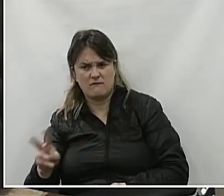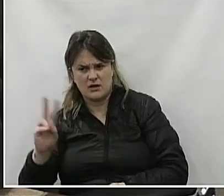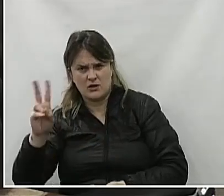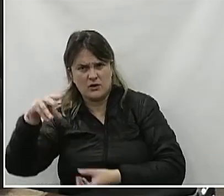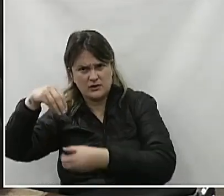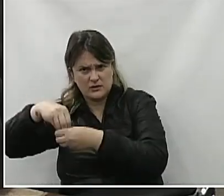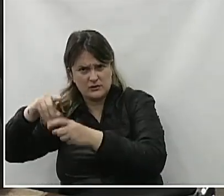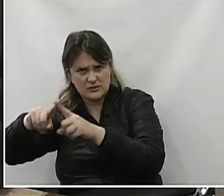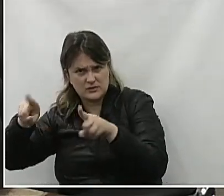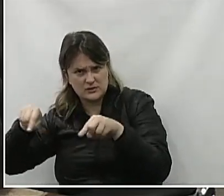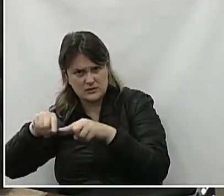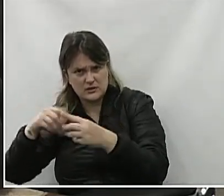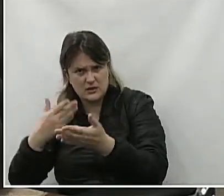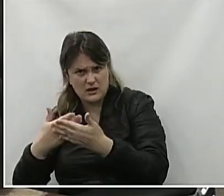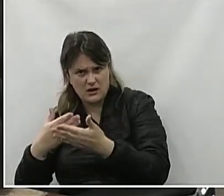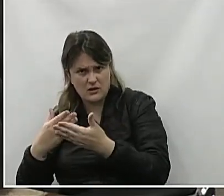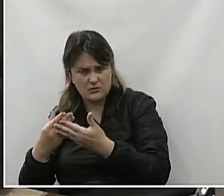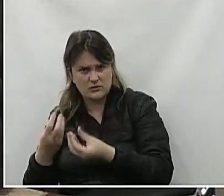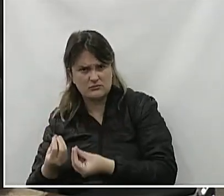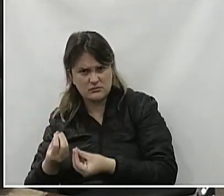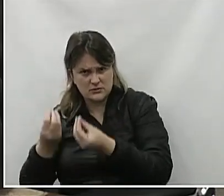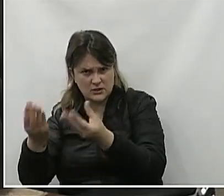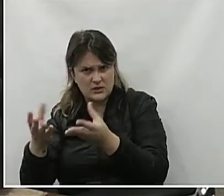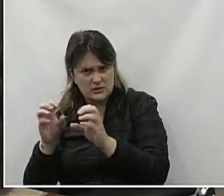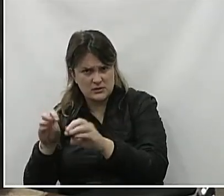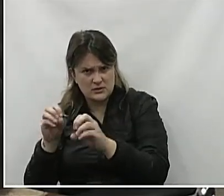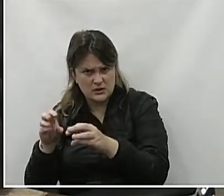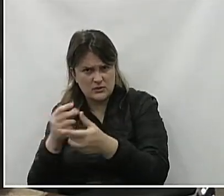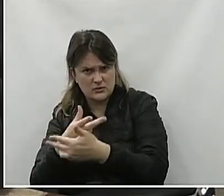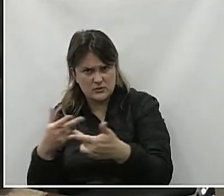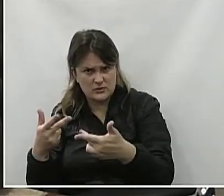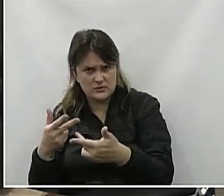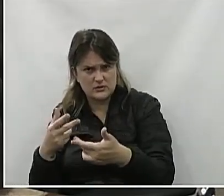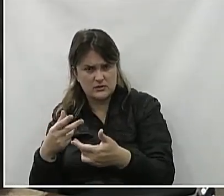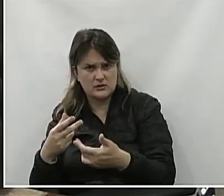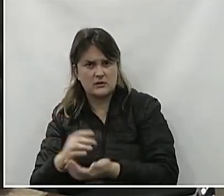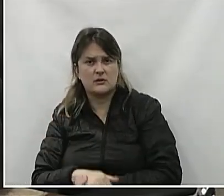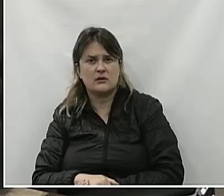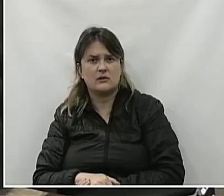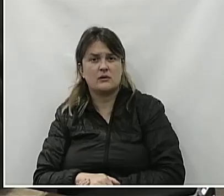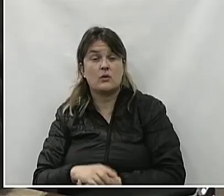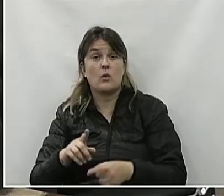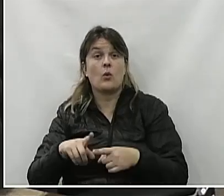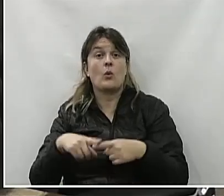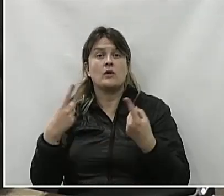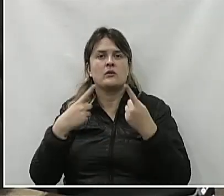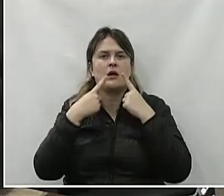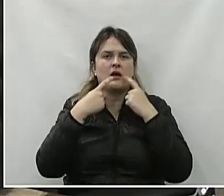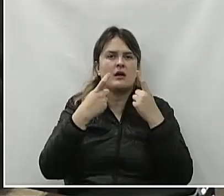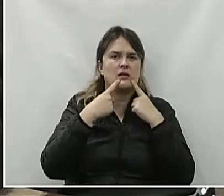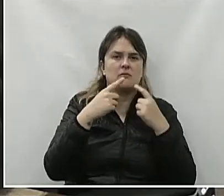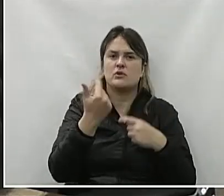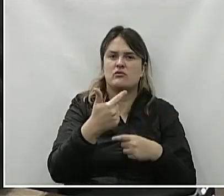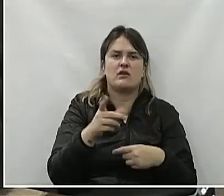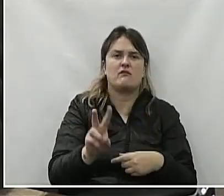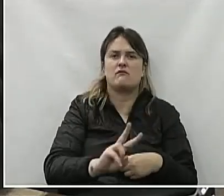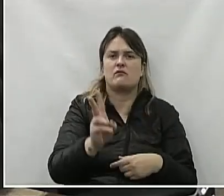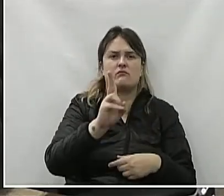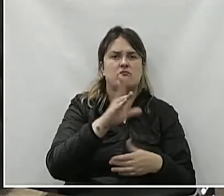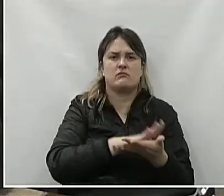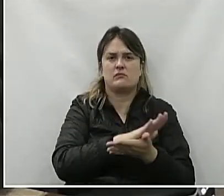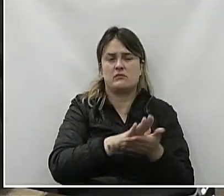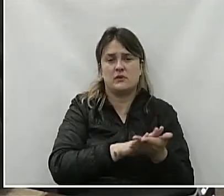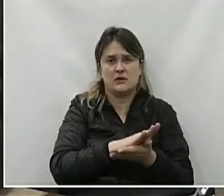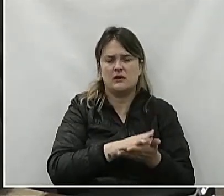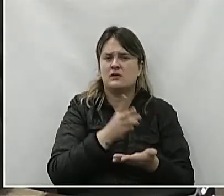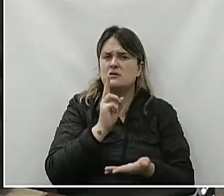na sala de aula e dando alguma coisa de si quando elhe Reclama não tem valor nenhum